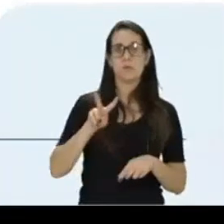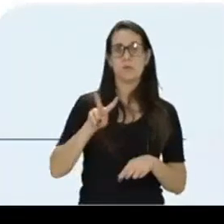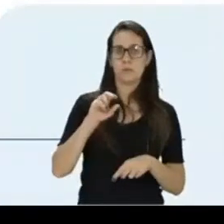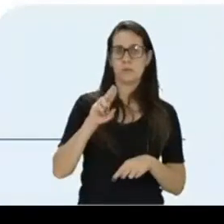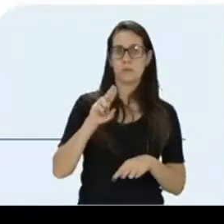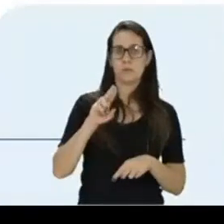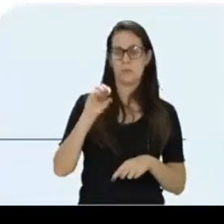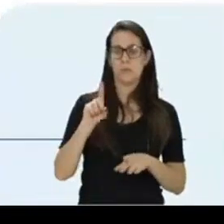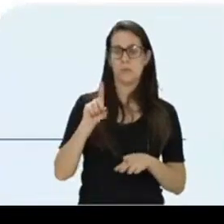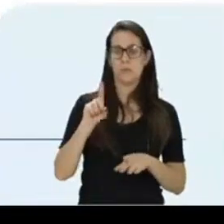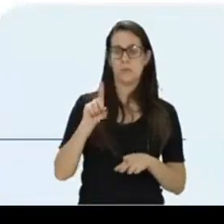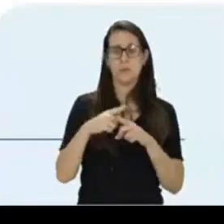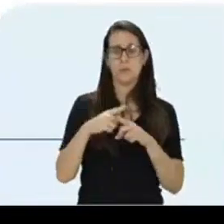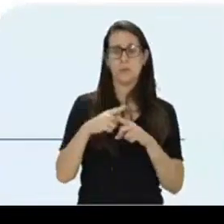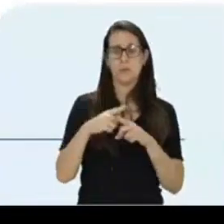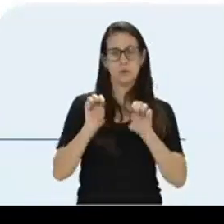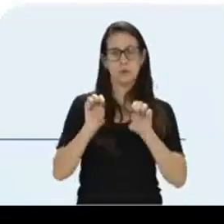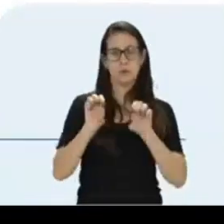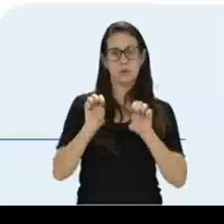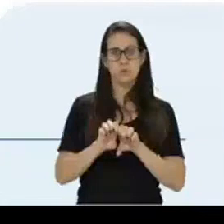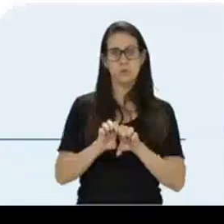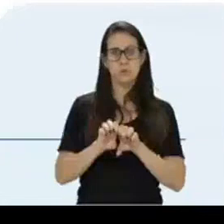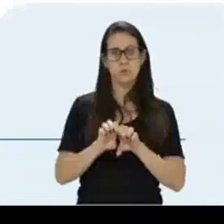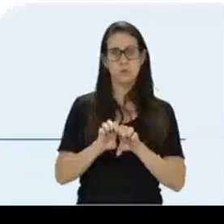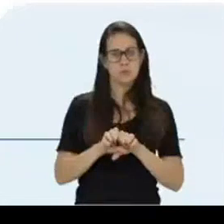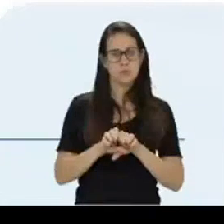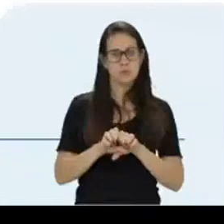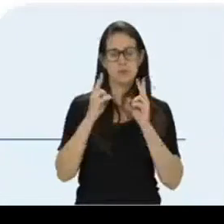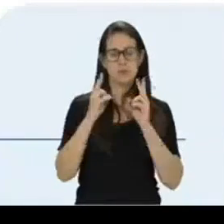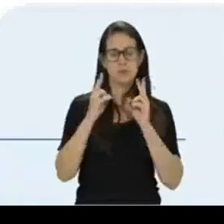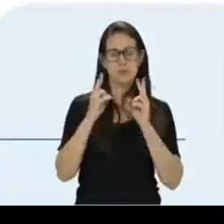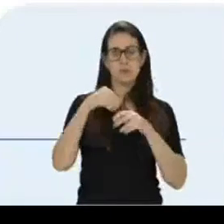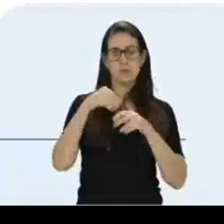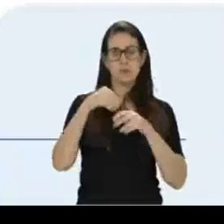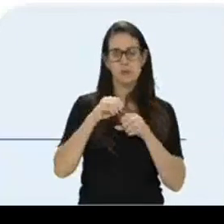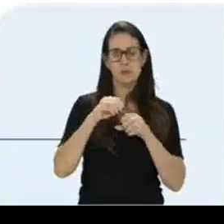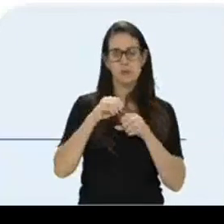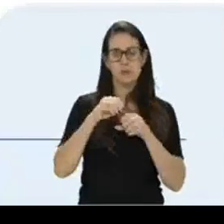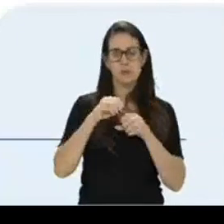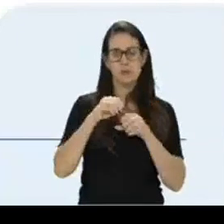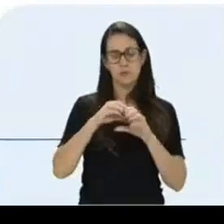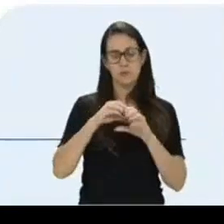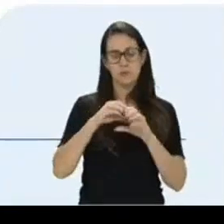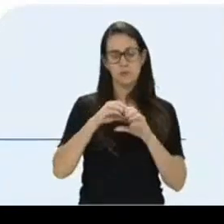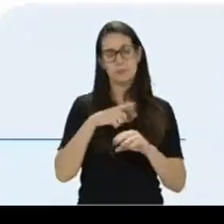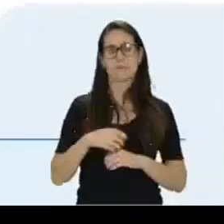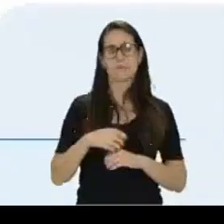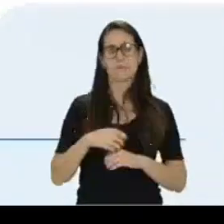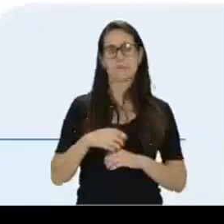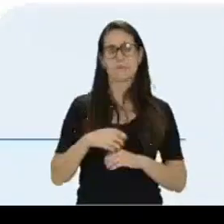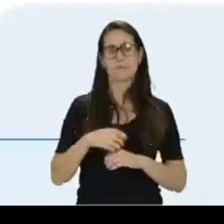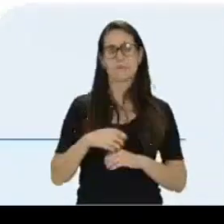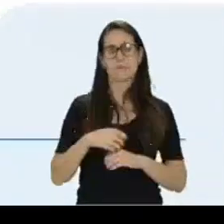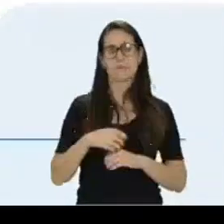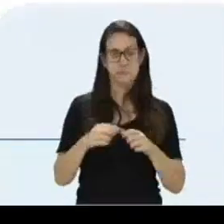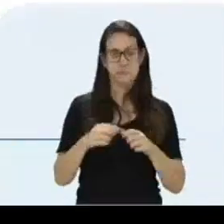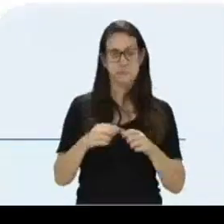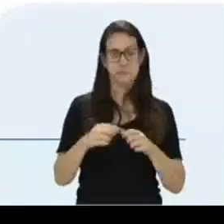porque ela é uma estrutura que ocupa grande espaço do volume citoplasmático. Então, essa lâmina está corada